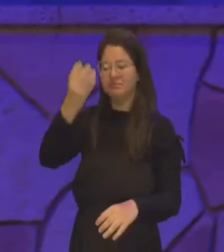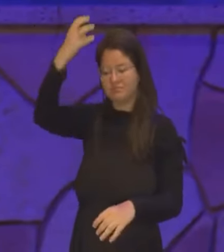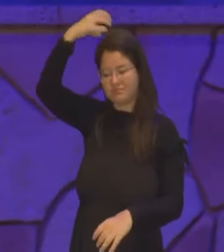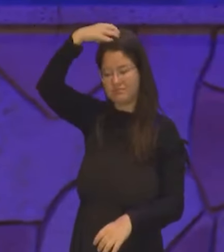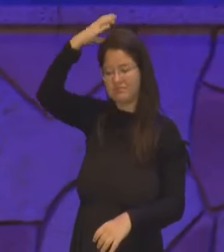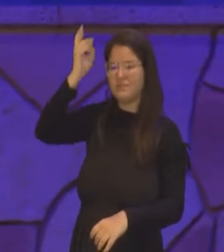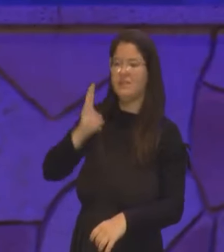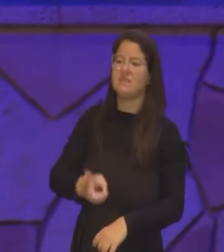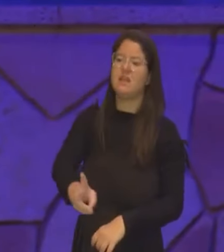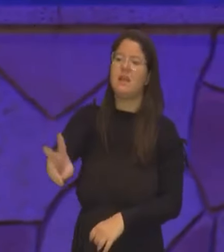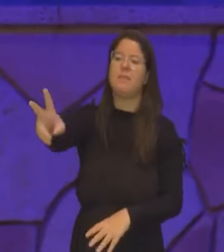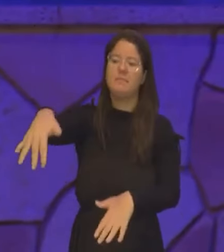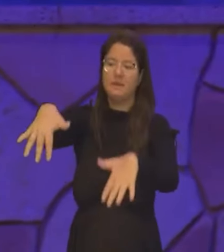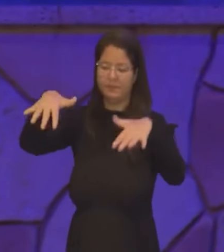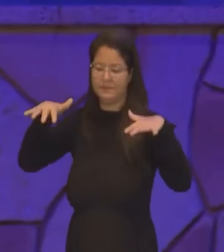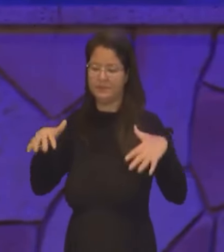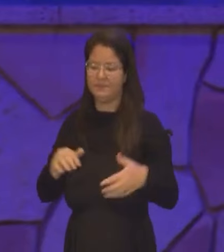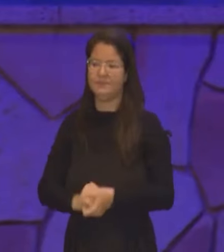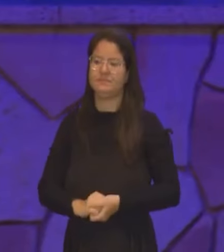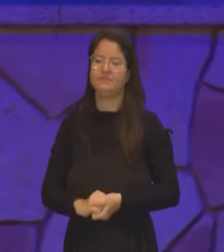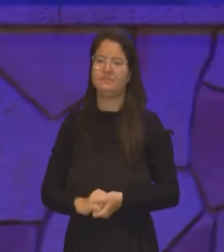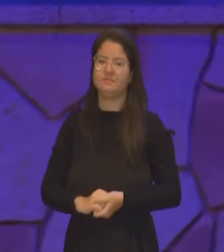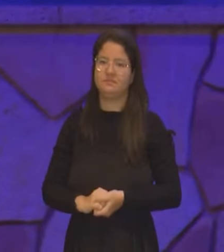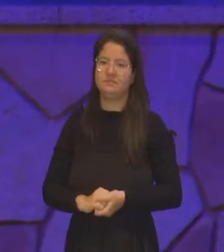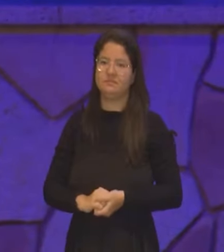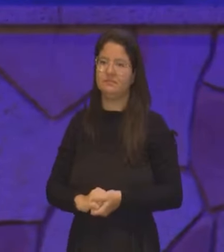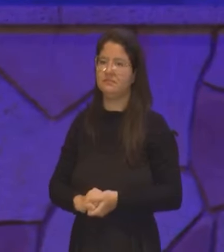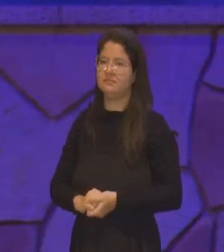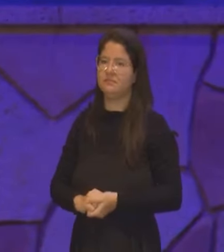reinará para sempre.